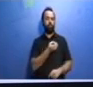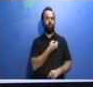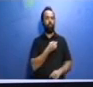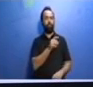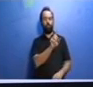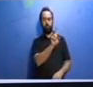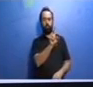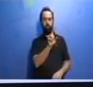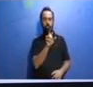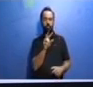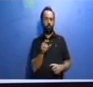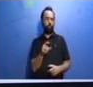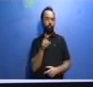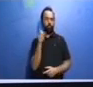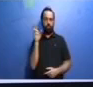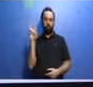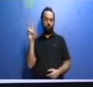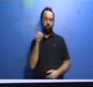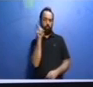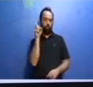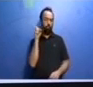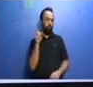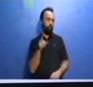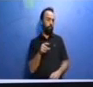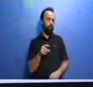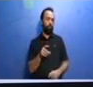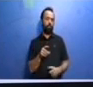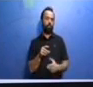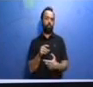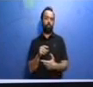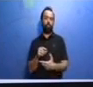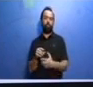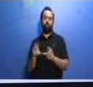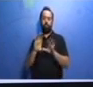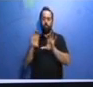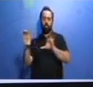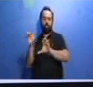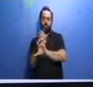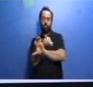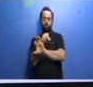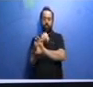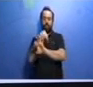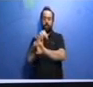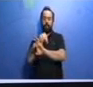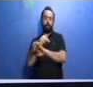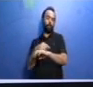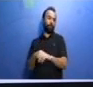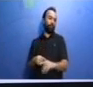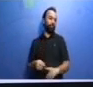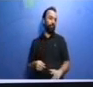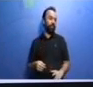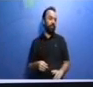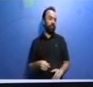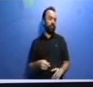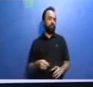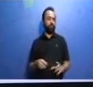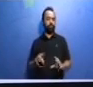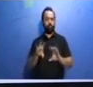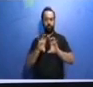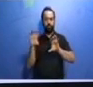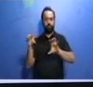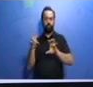chamado de coeficiente, que é o número que fica na frente da fórmula. Tá vendo? Nós temos a fórmula aqui que nós